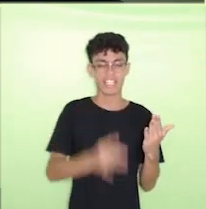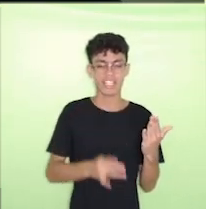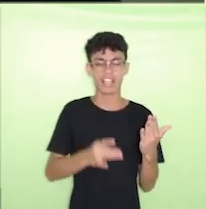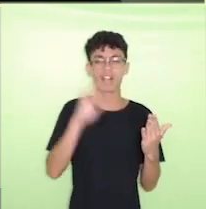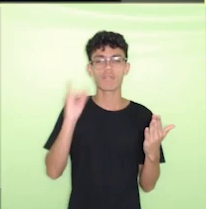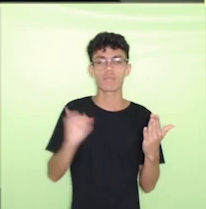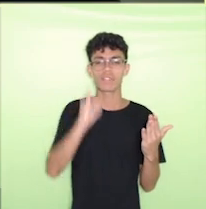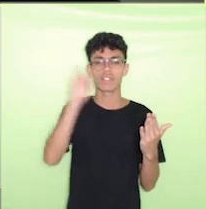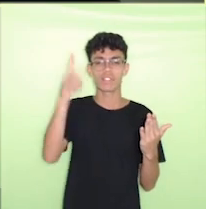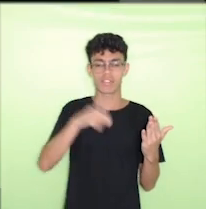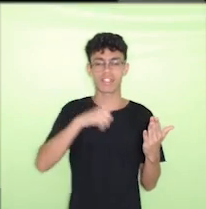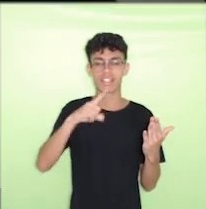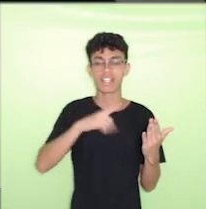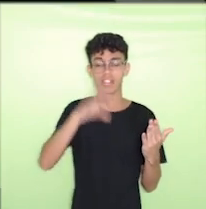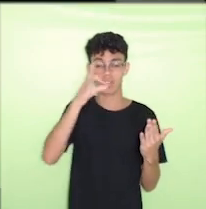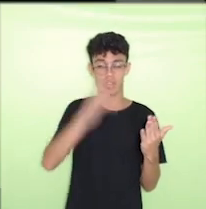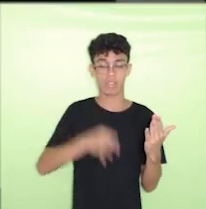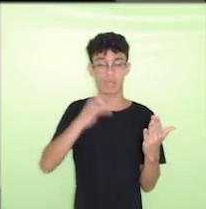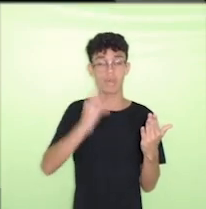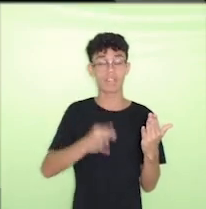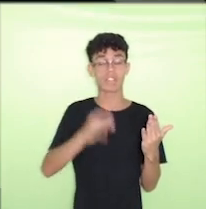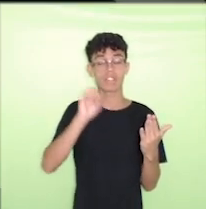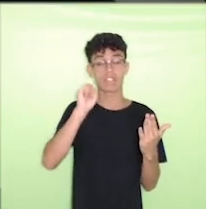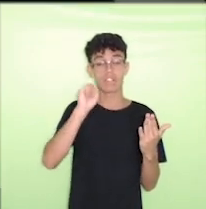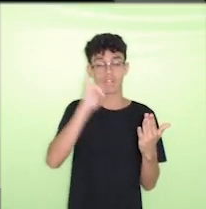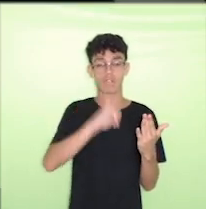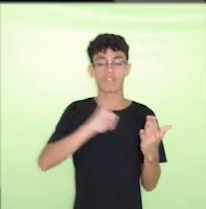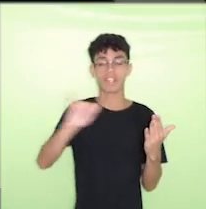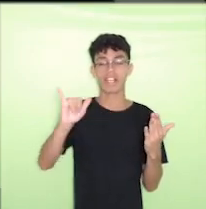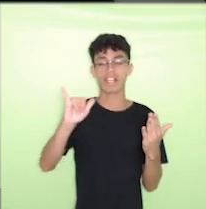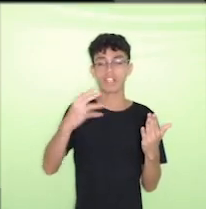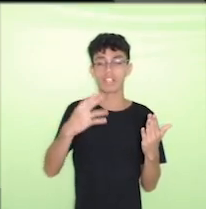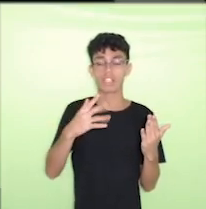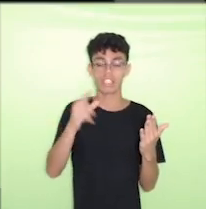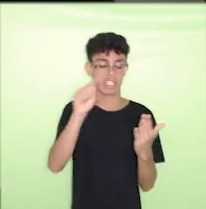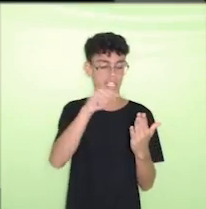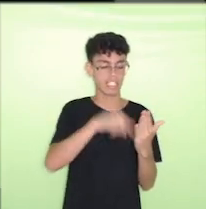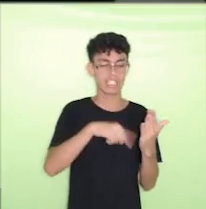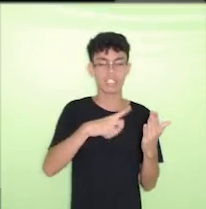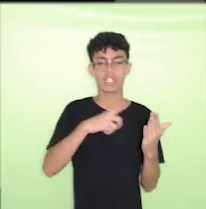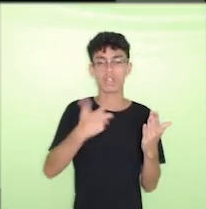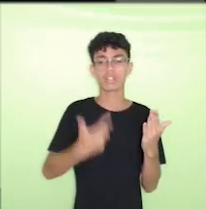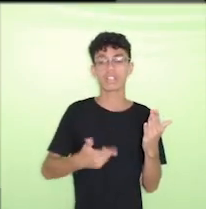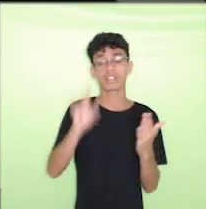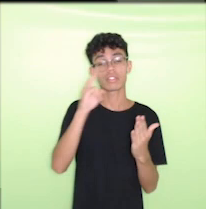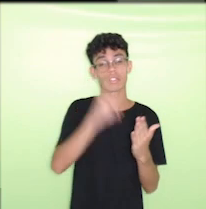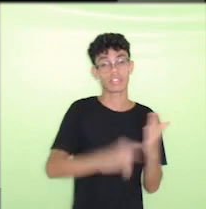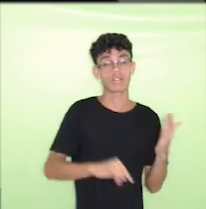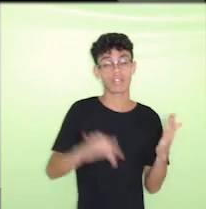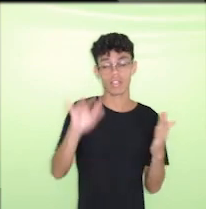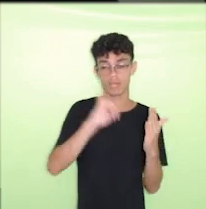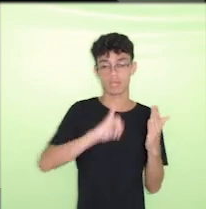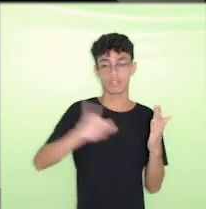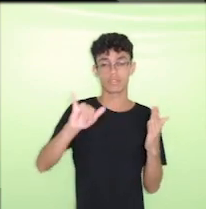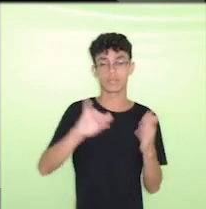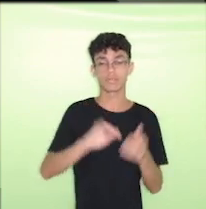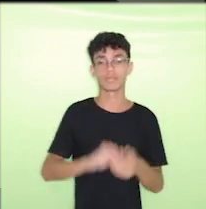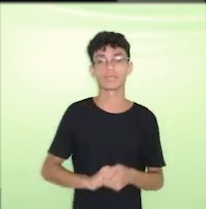maior importância. Justamente por isso é que eu vou lhe dizer o que não constou nos relatórios. Ela